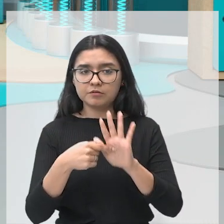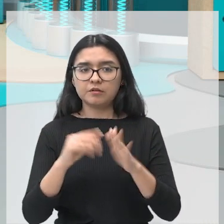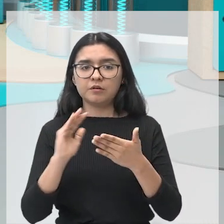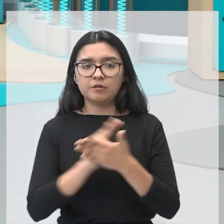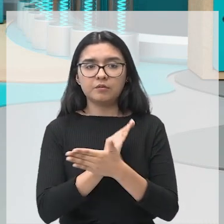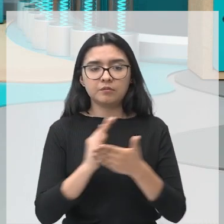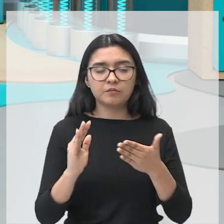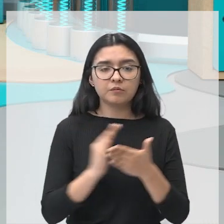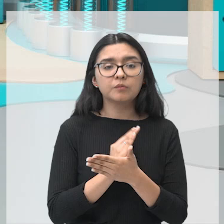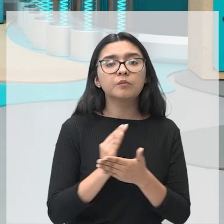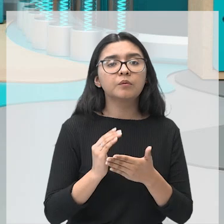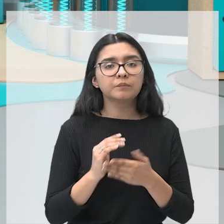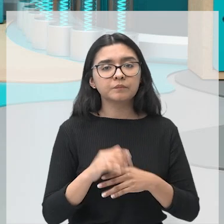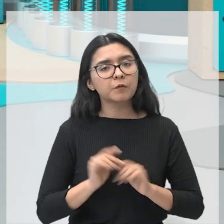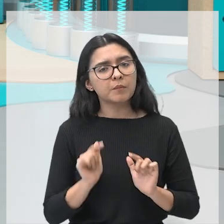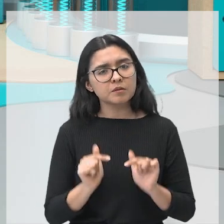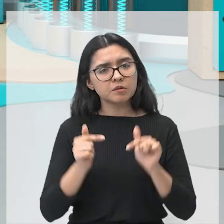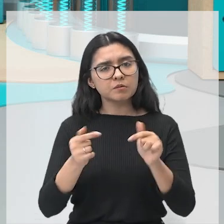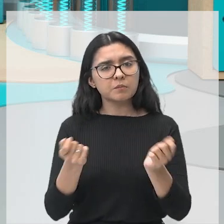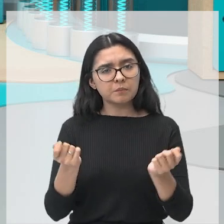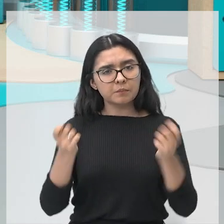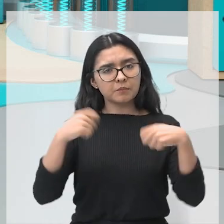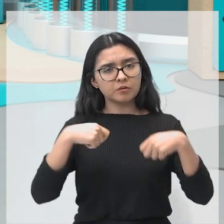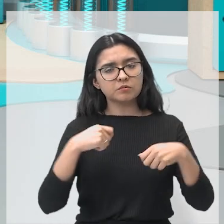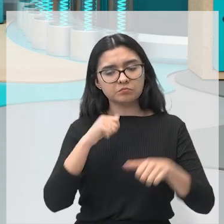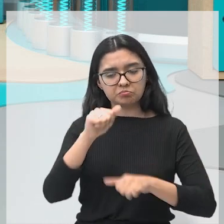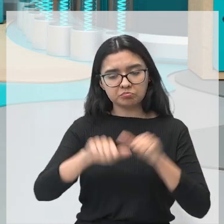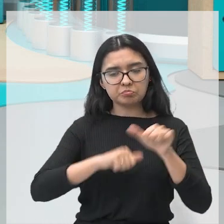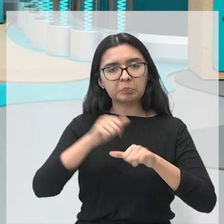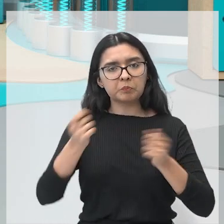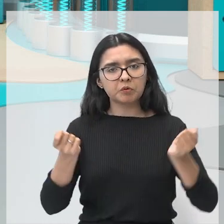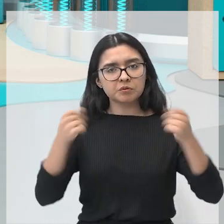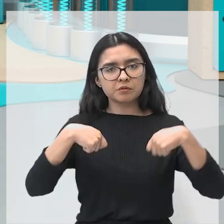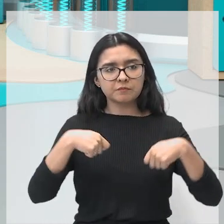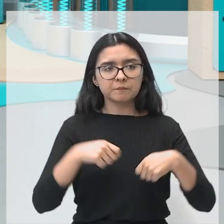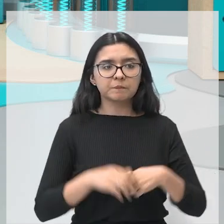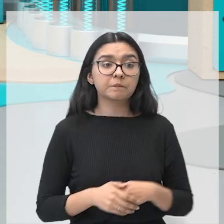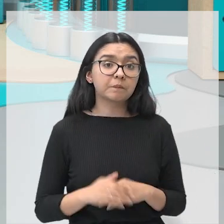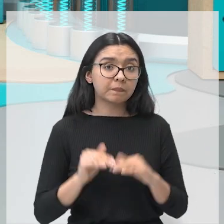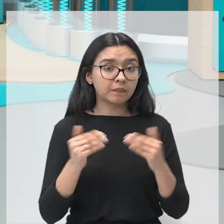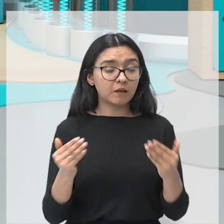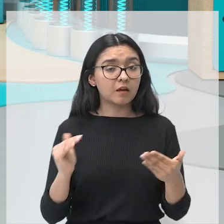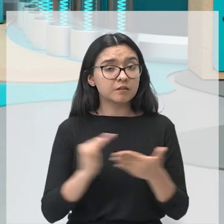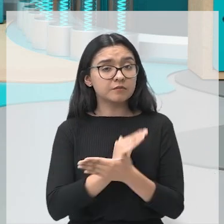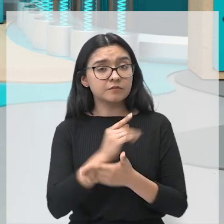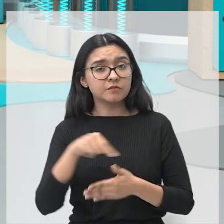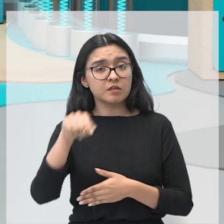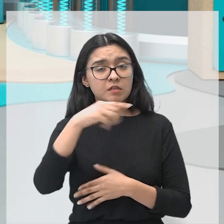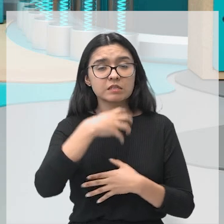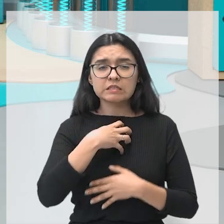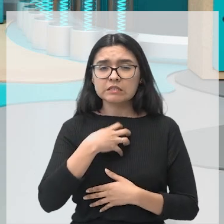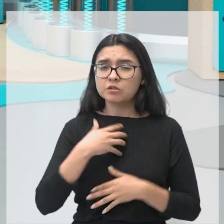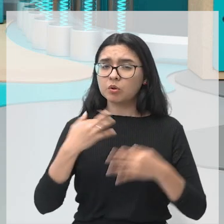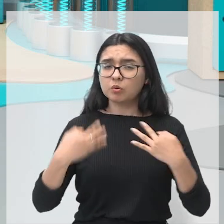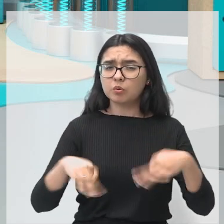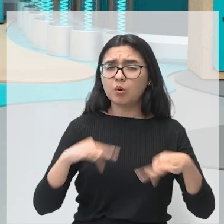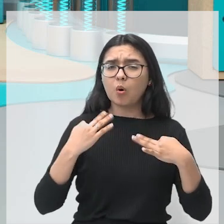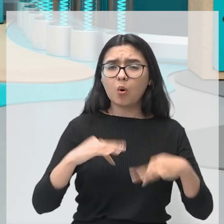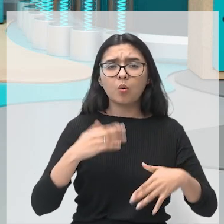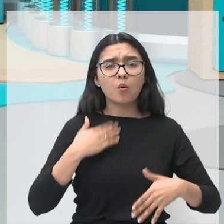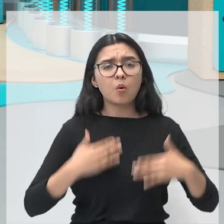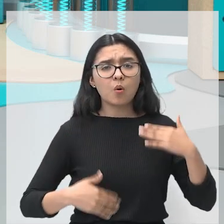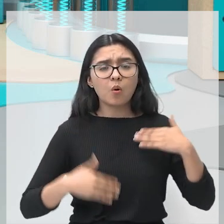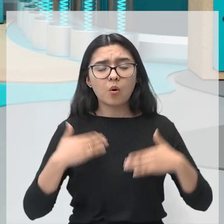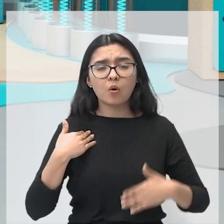que pequenas ações podem gerar grandes mudanças. De repente você está sentindo algum desconforto, está sentindo alguma